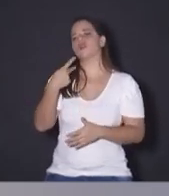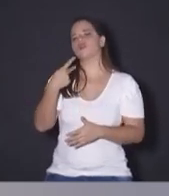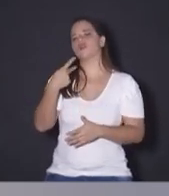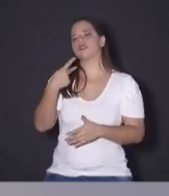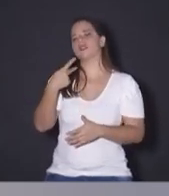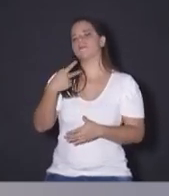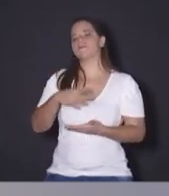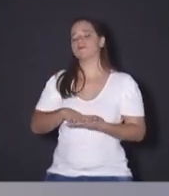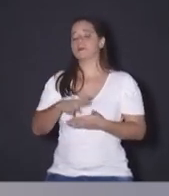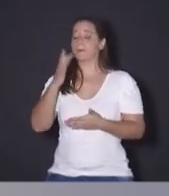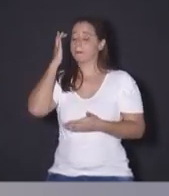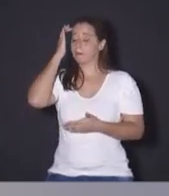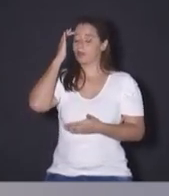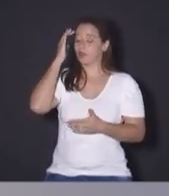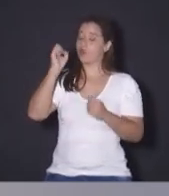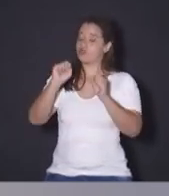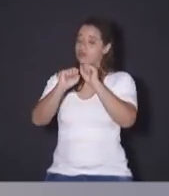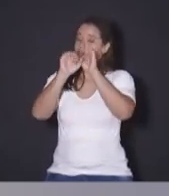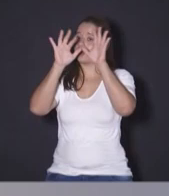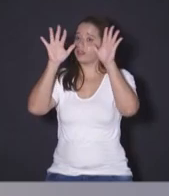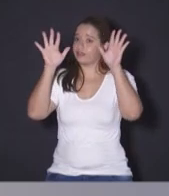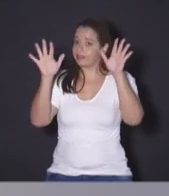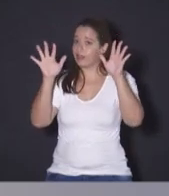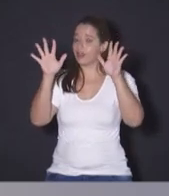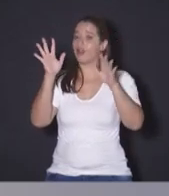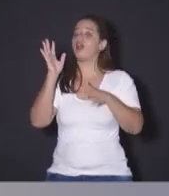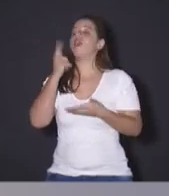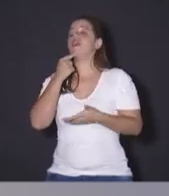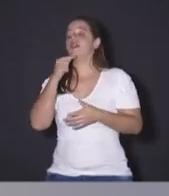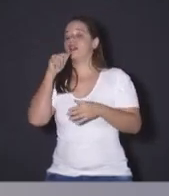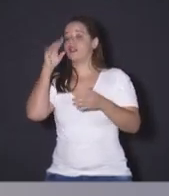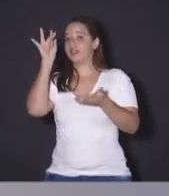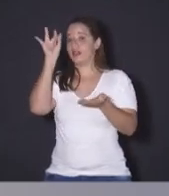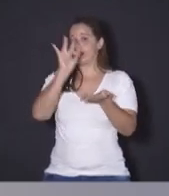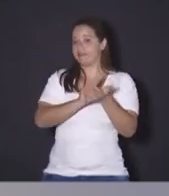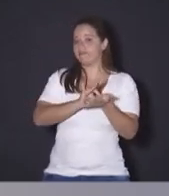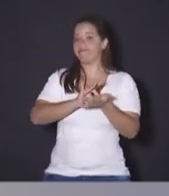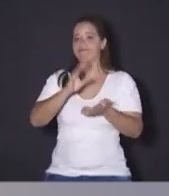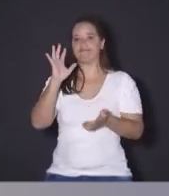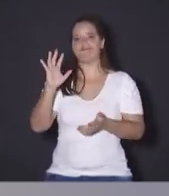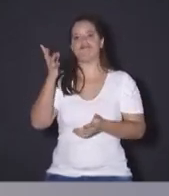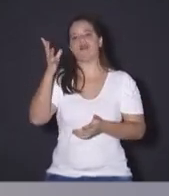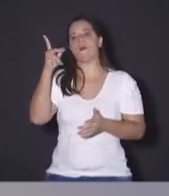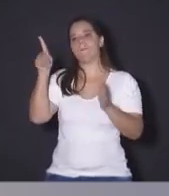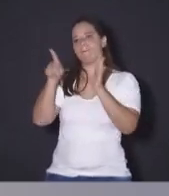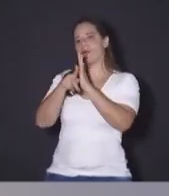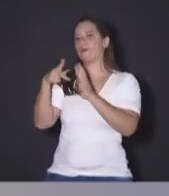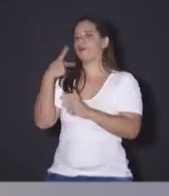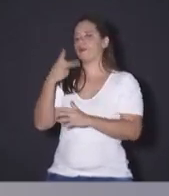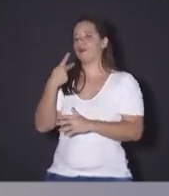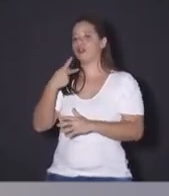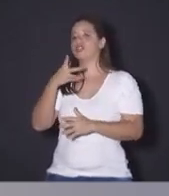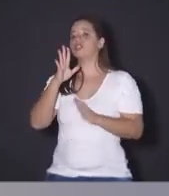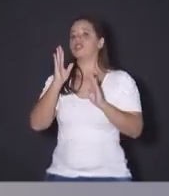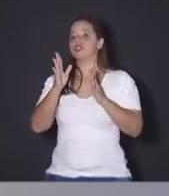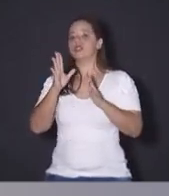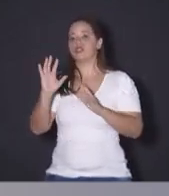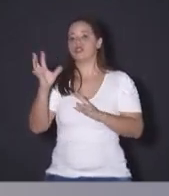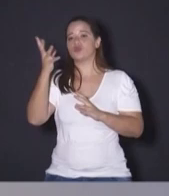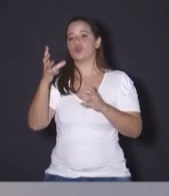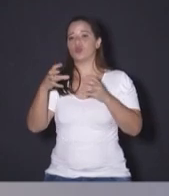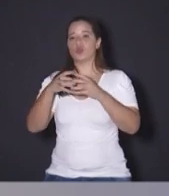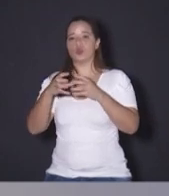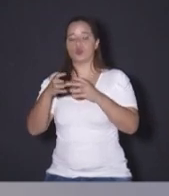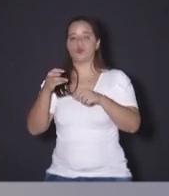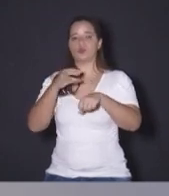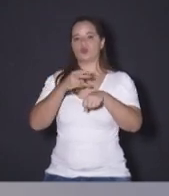eu acho que está meio claro que isso é uma decisão política foi decidido que os grupos